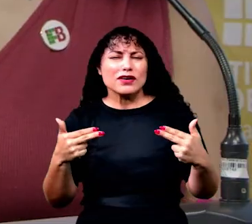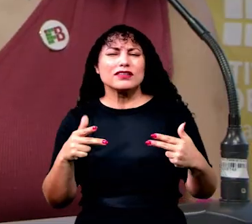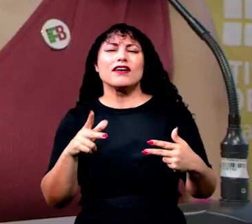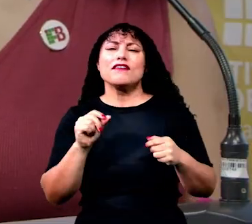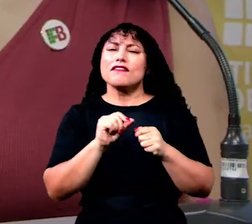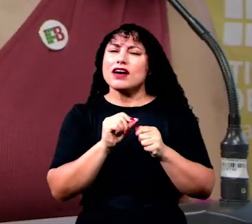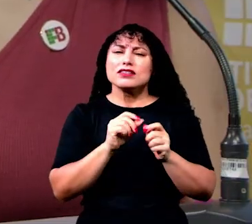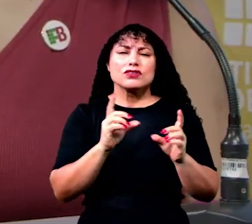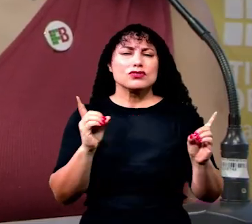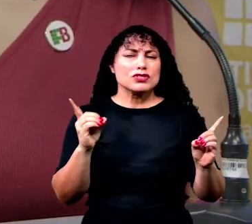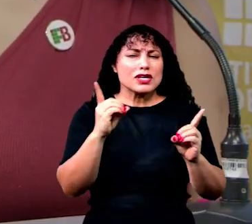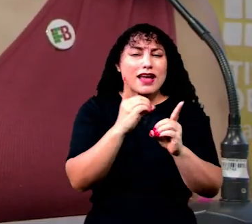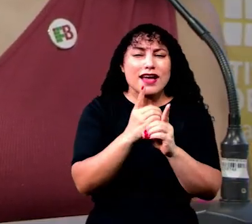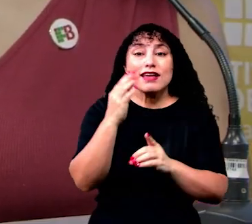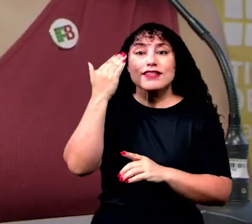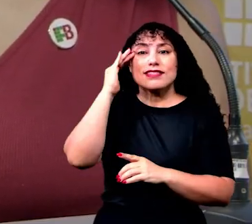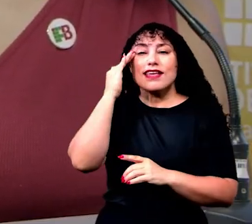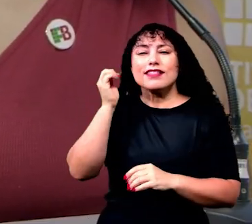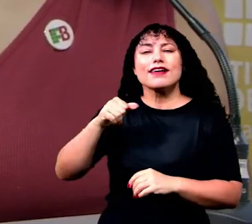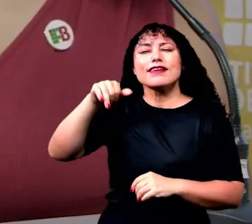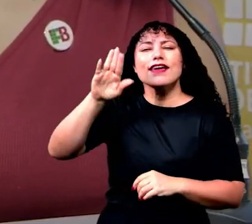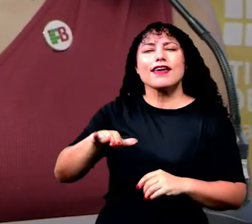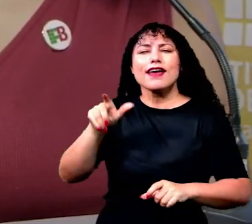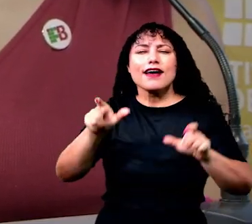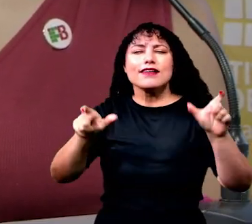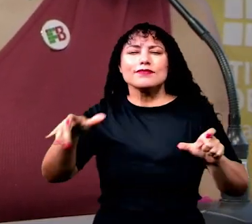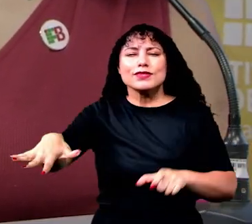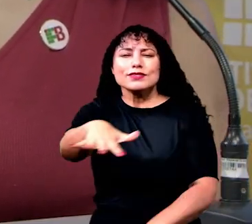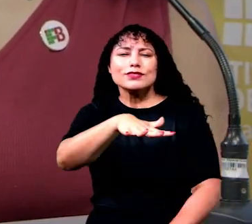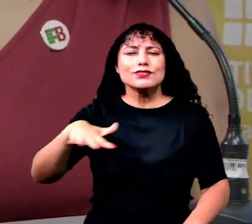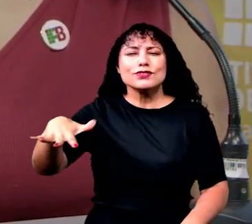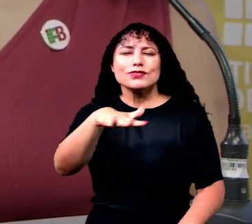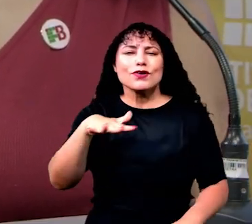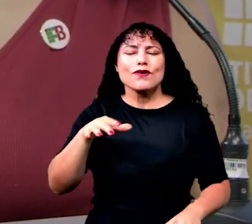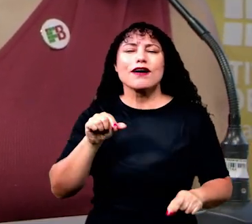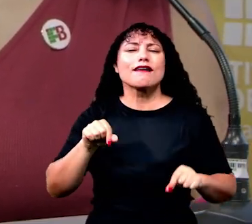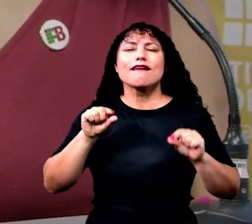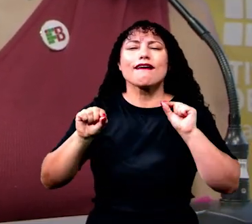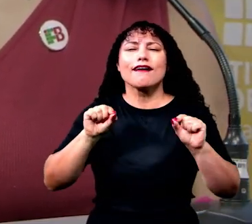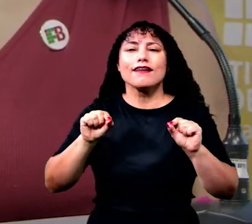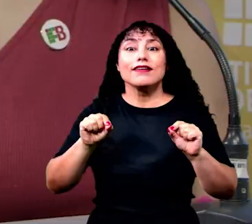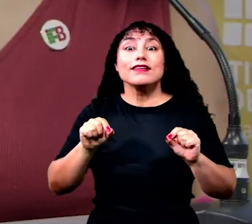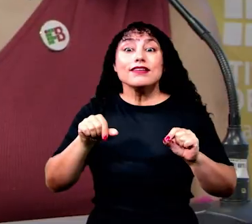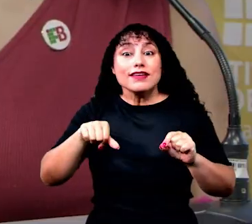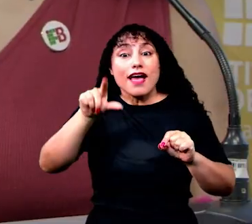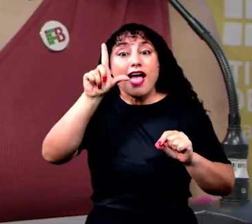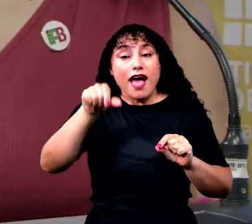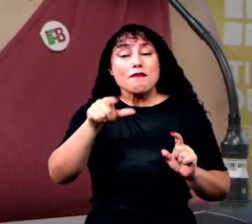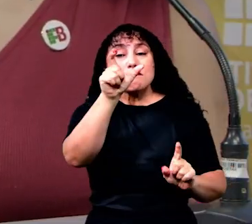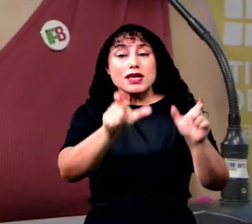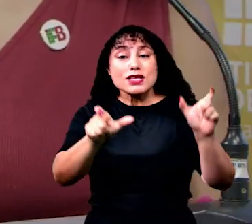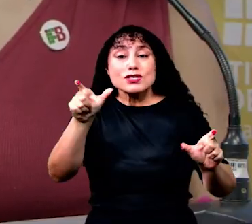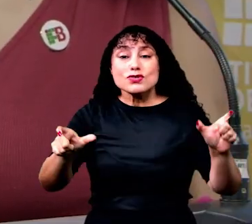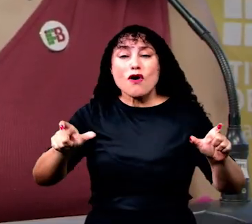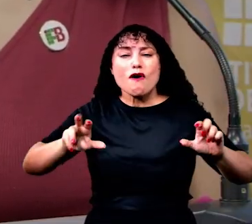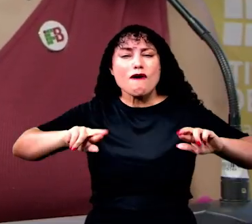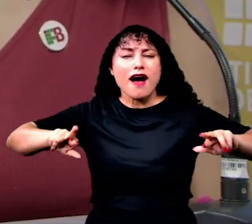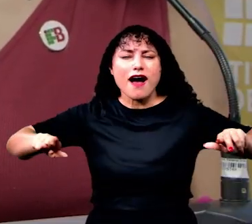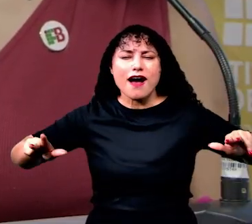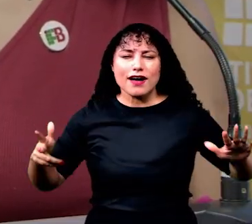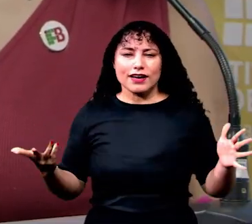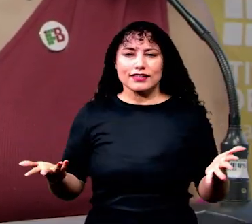um diagnóstico, entenda quem são esses sujeitos, quem são essas pessoas. E são pessoas, né? Lembrar que são pessoas.